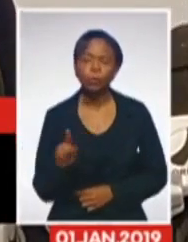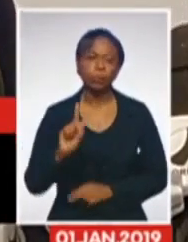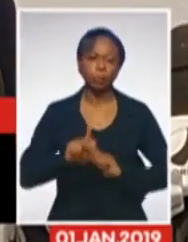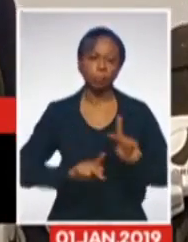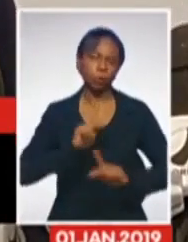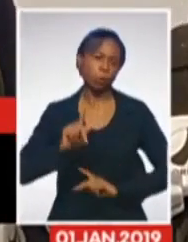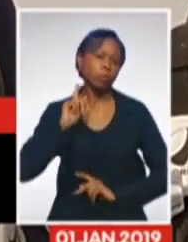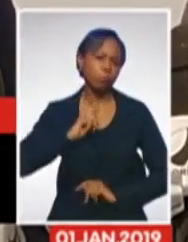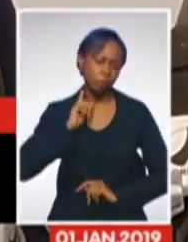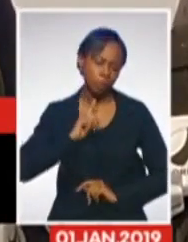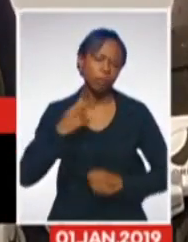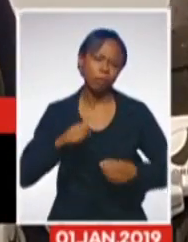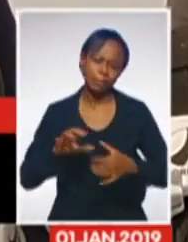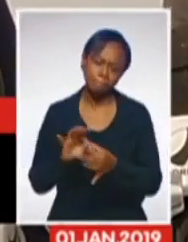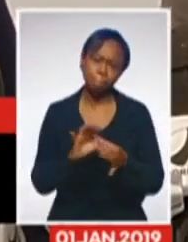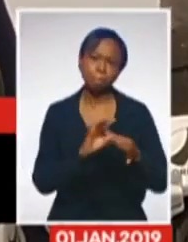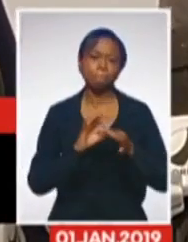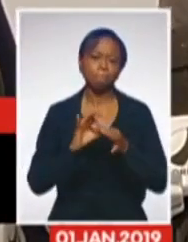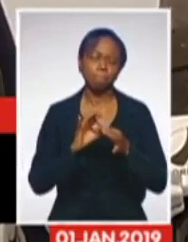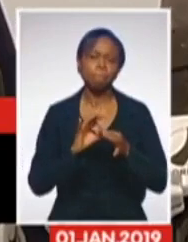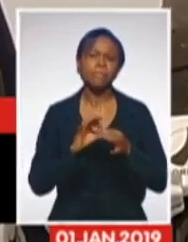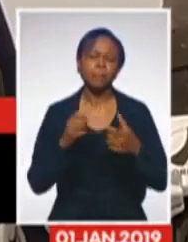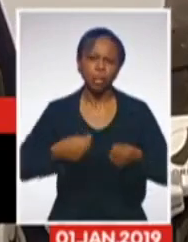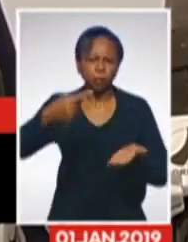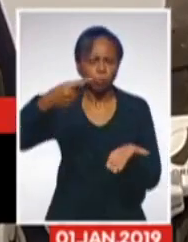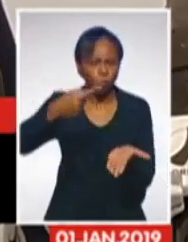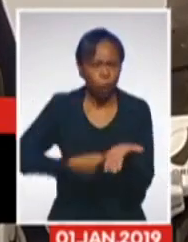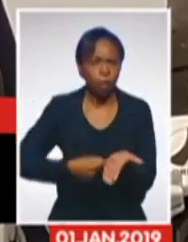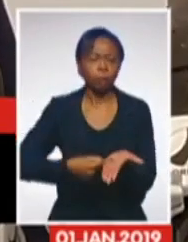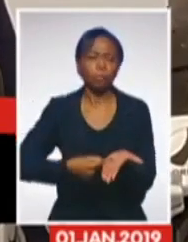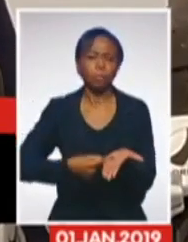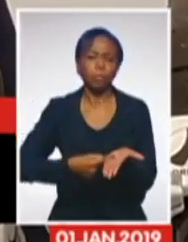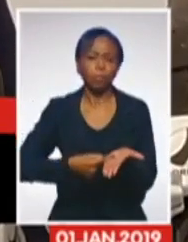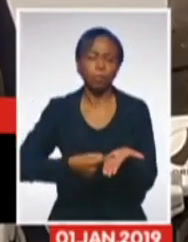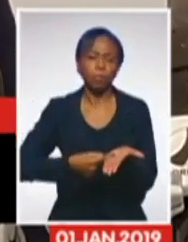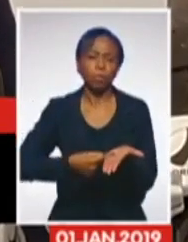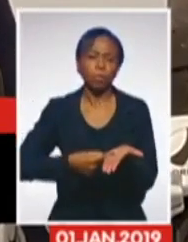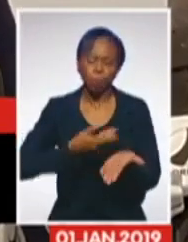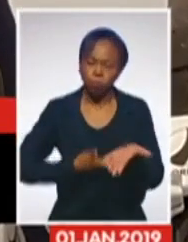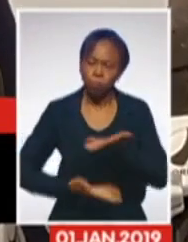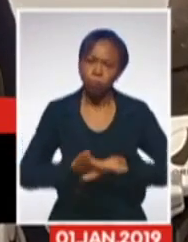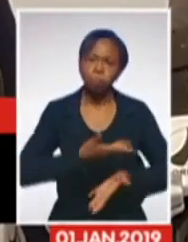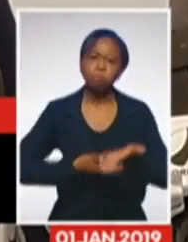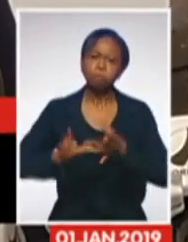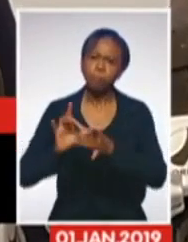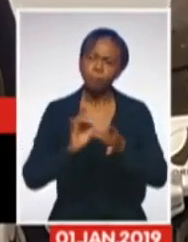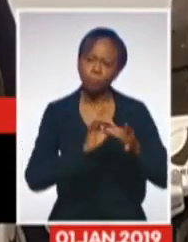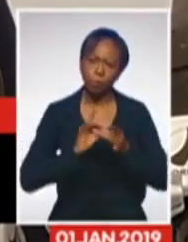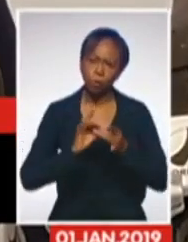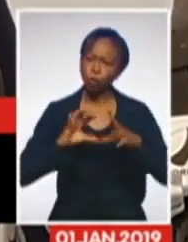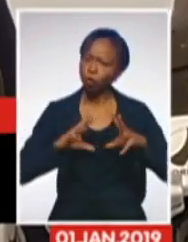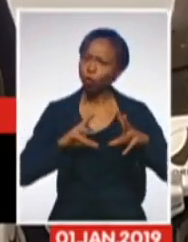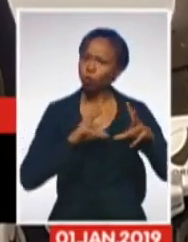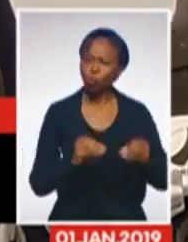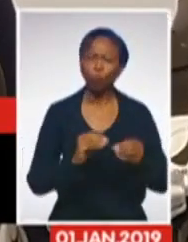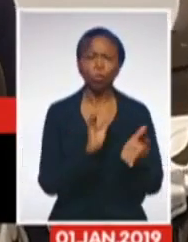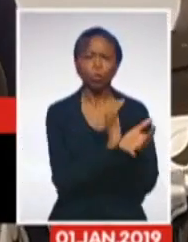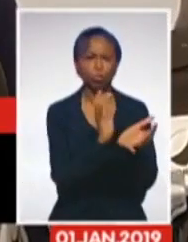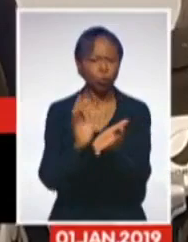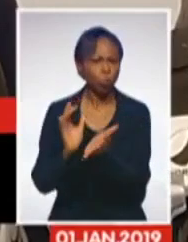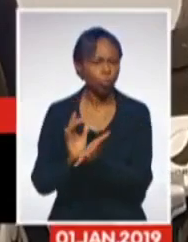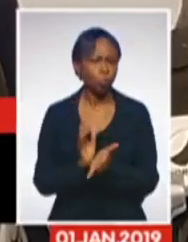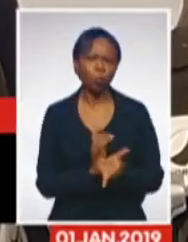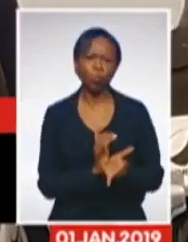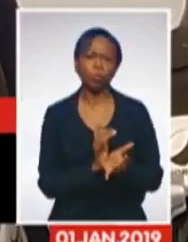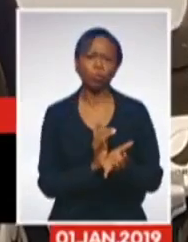Precisamos de um pacto por Minas Gerais, de cooperação e união de todas as classes, todos os